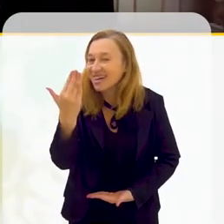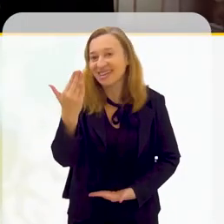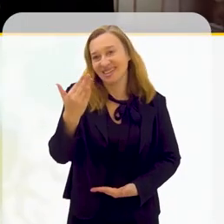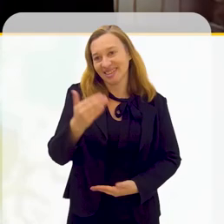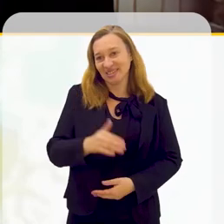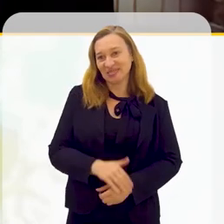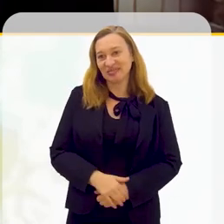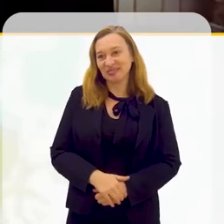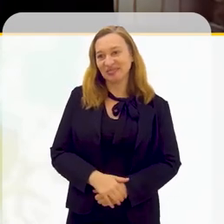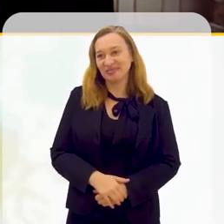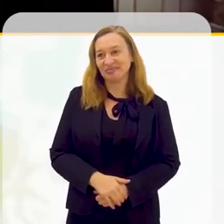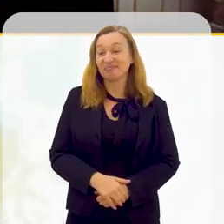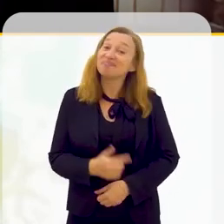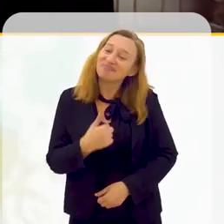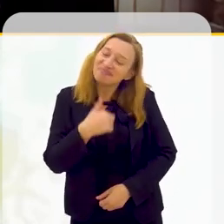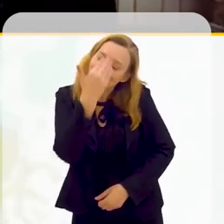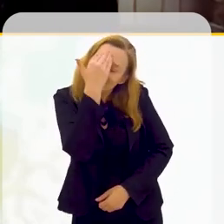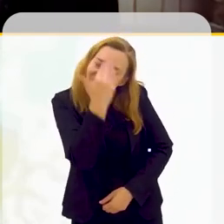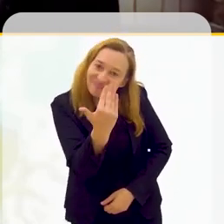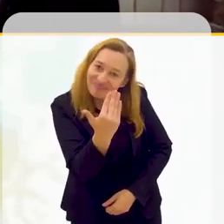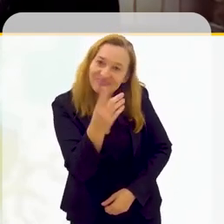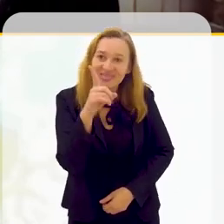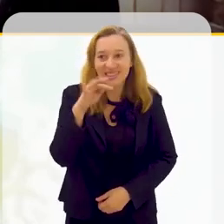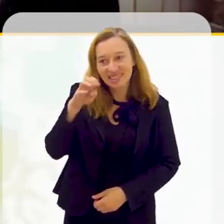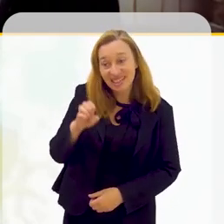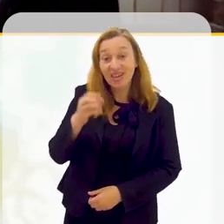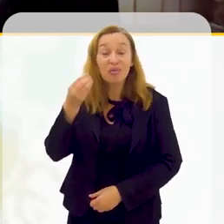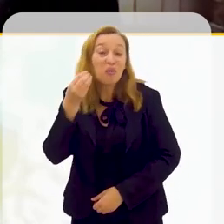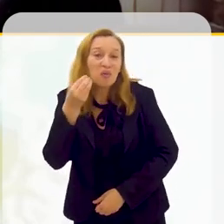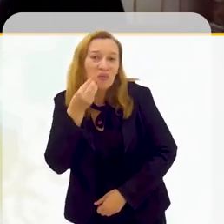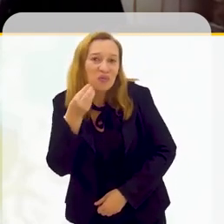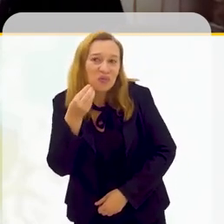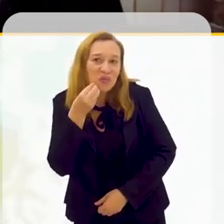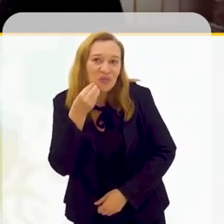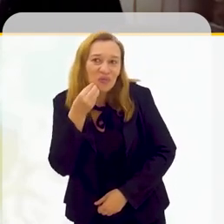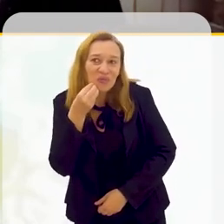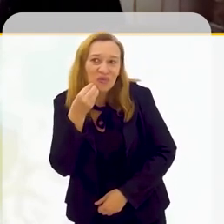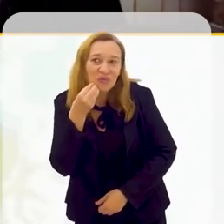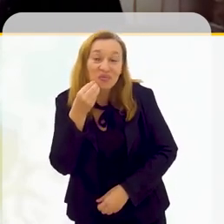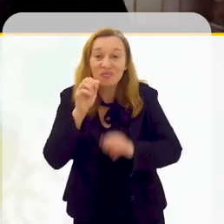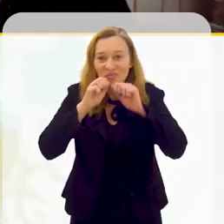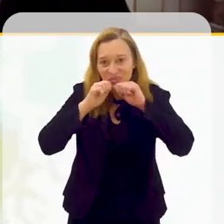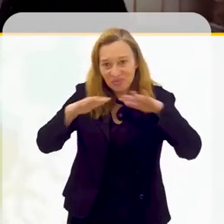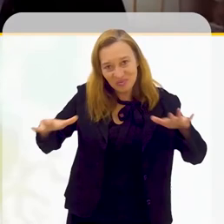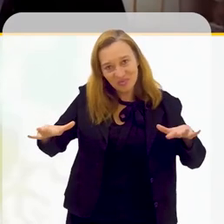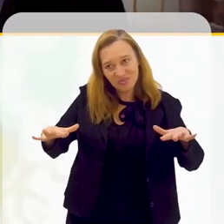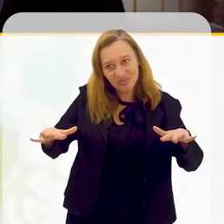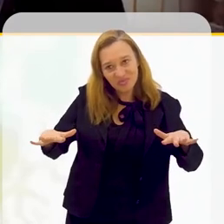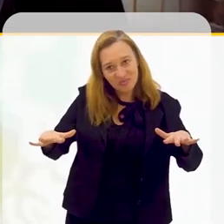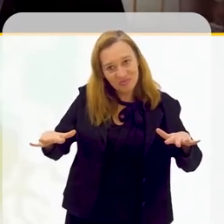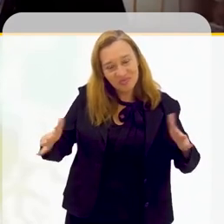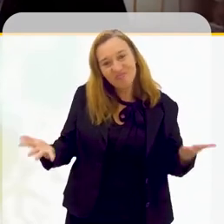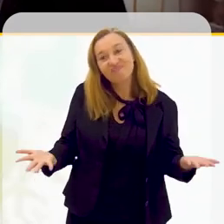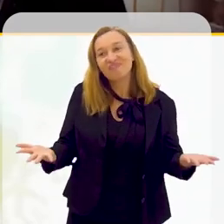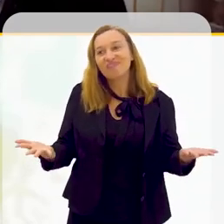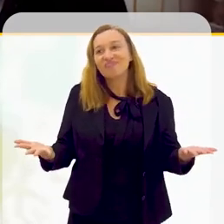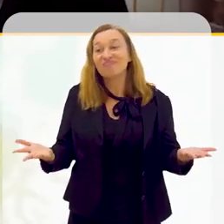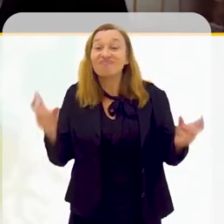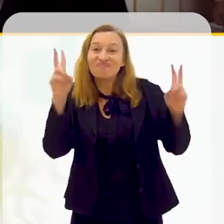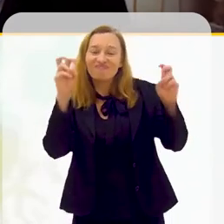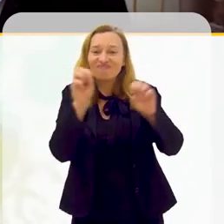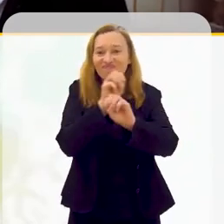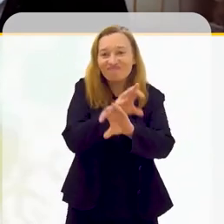só tenho a agradecer e eu agradeço Daniela pela oportunidade de divulgar